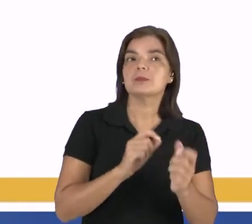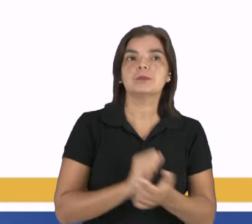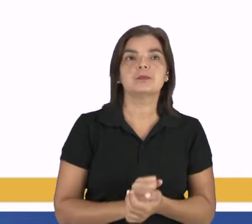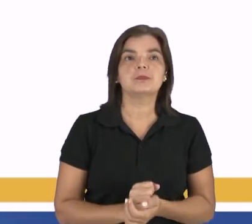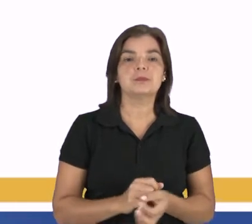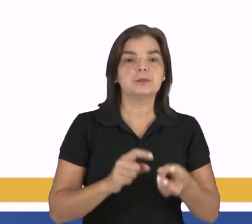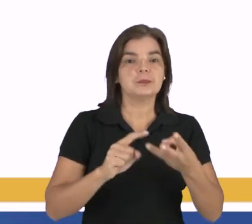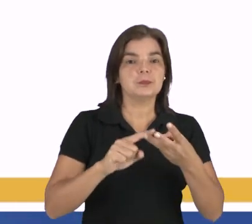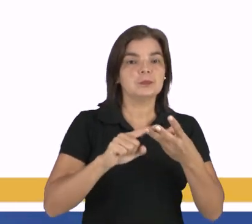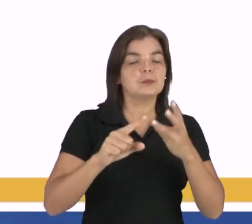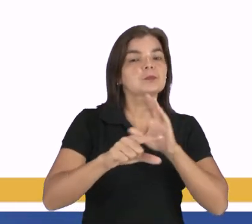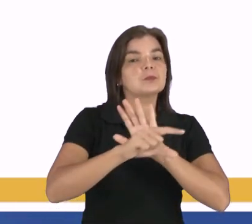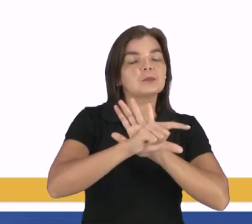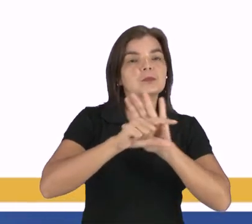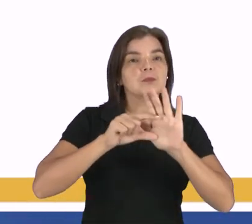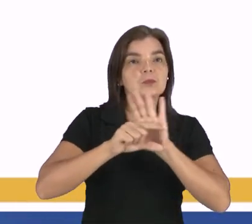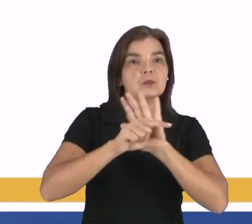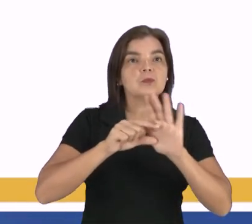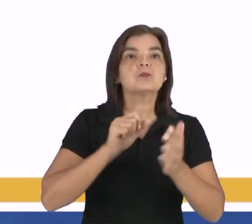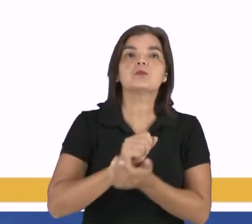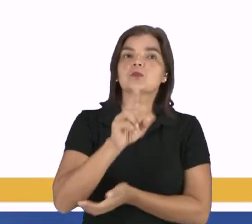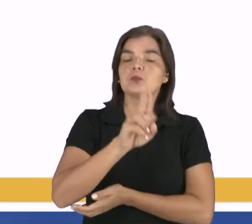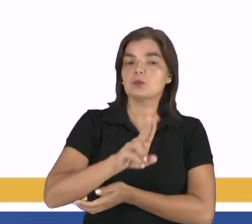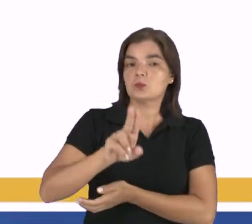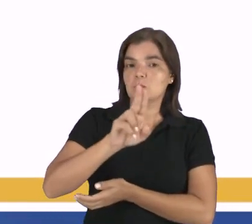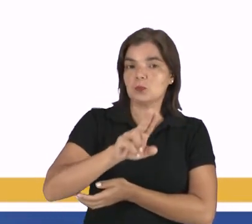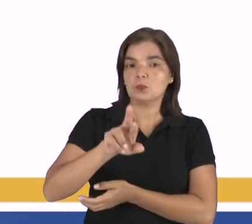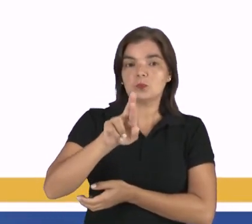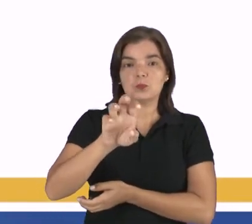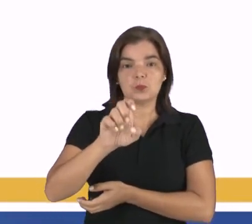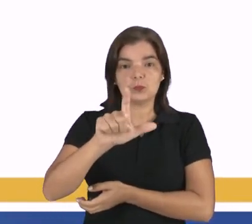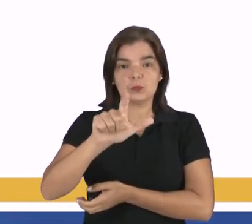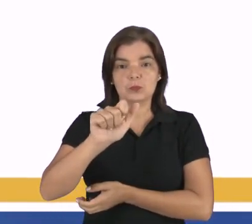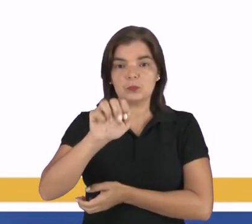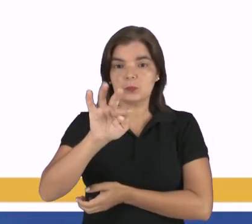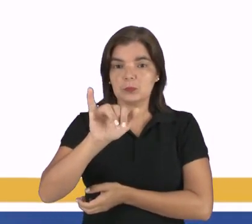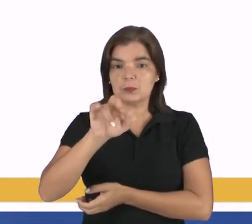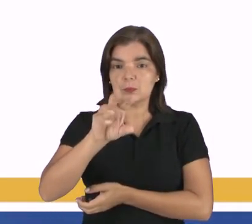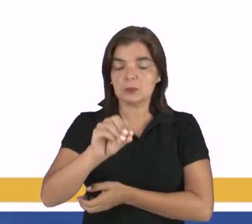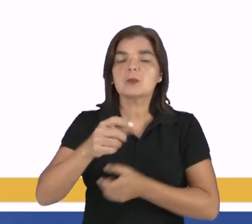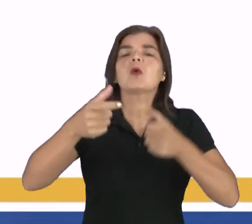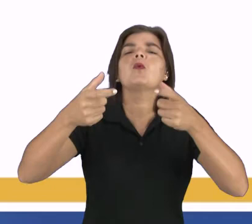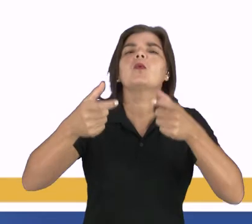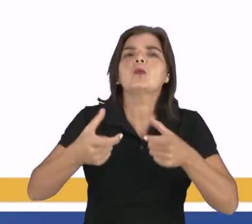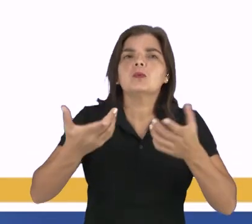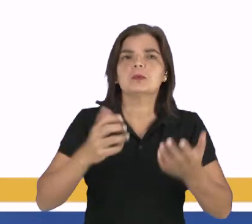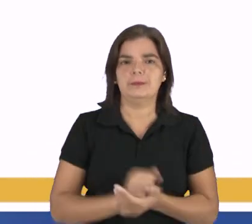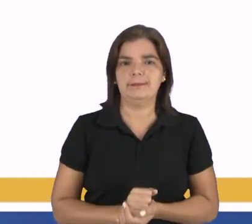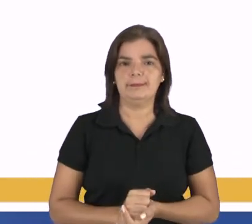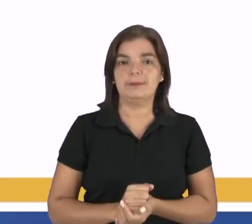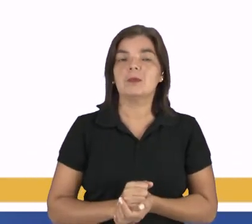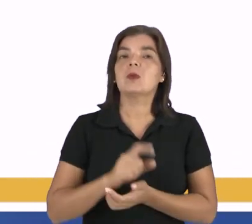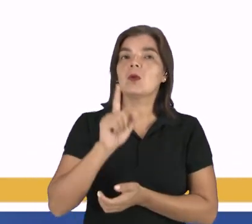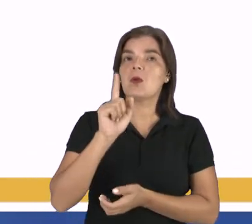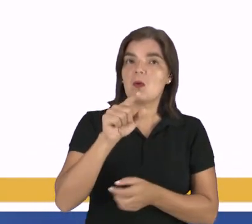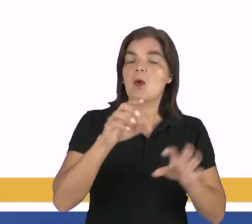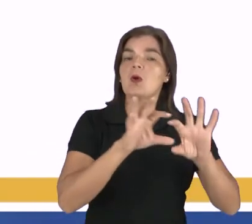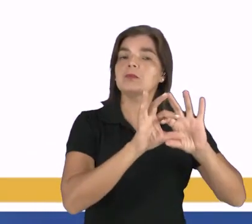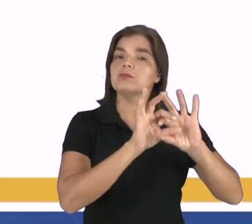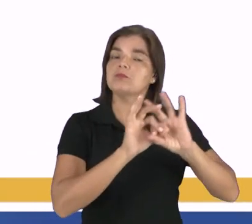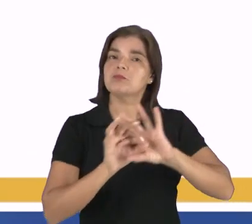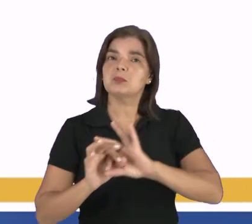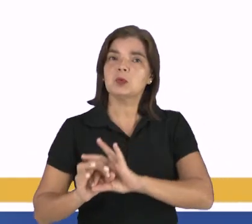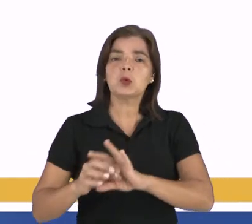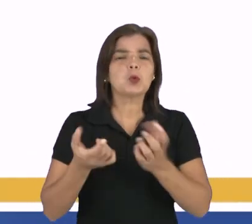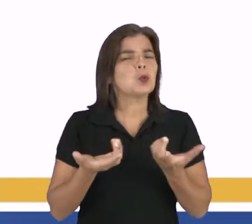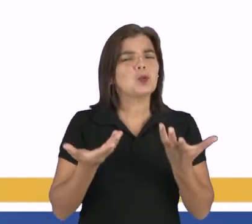Na última frase, ele usa o pronome, o relativo onde, que é um elo coesivo quando eu